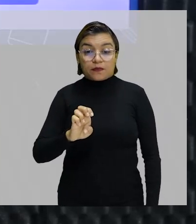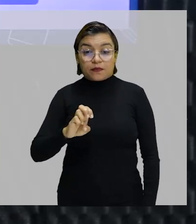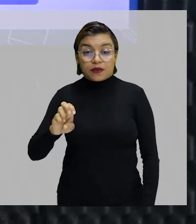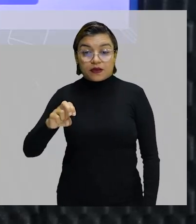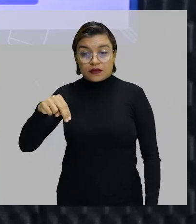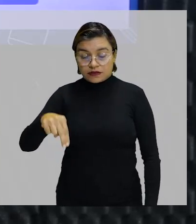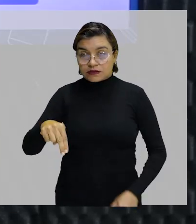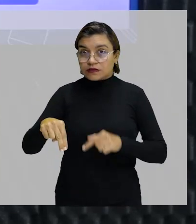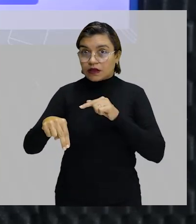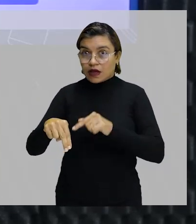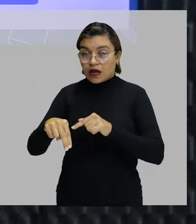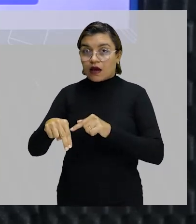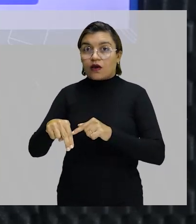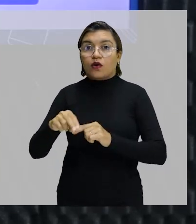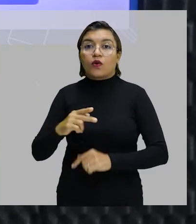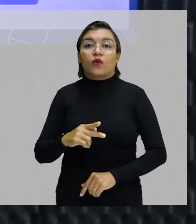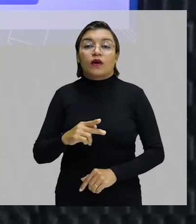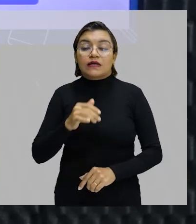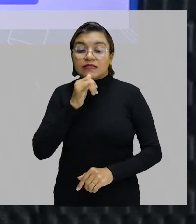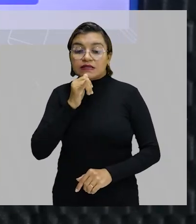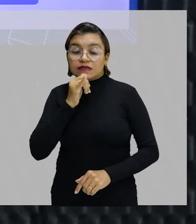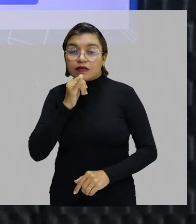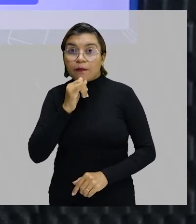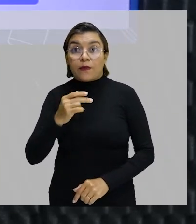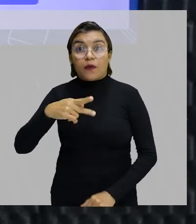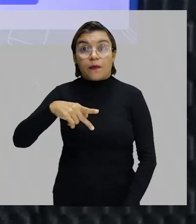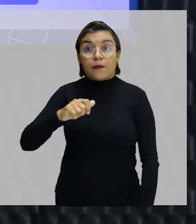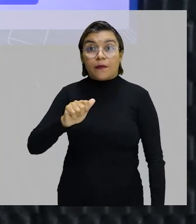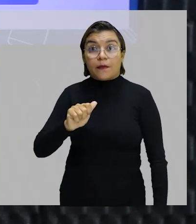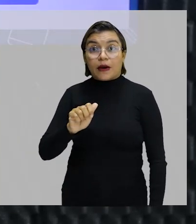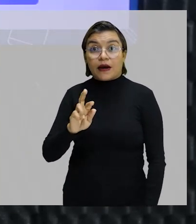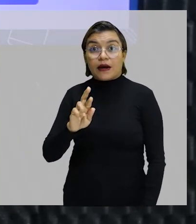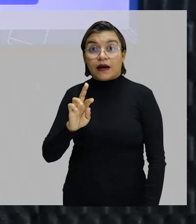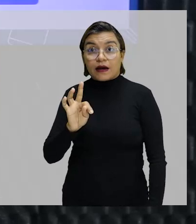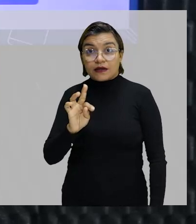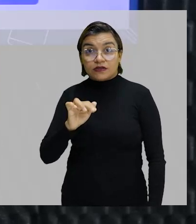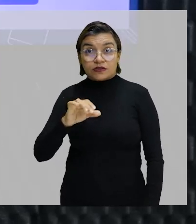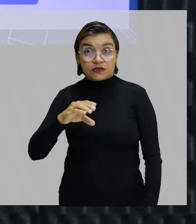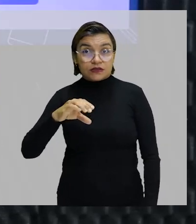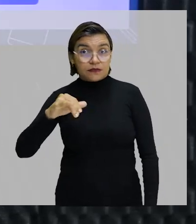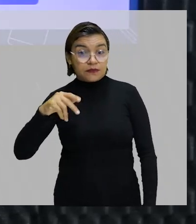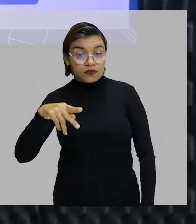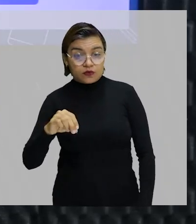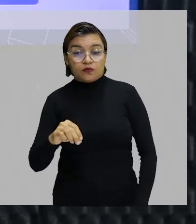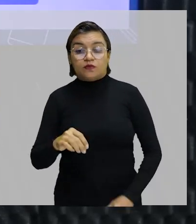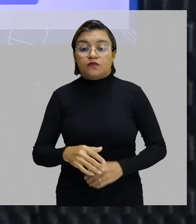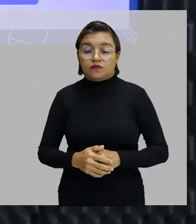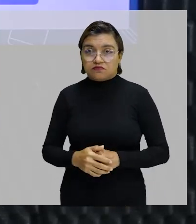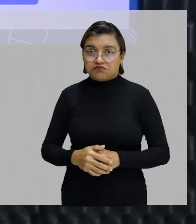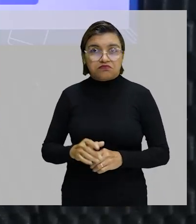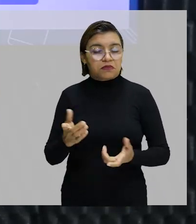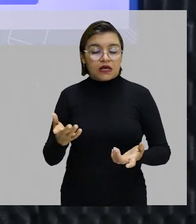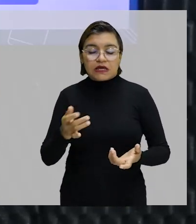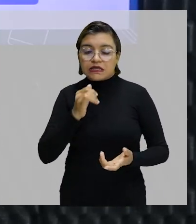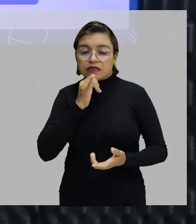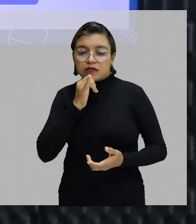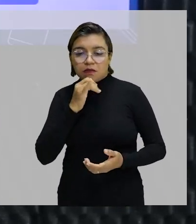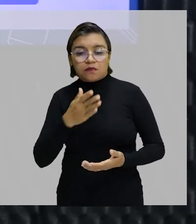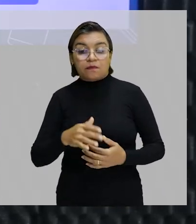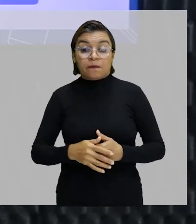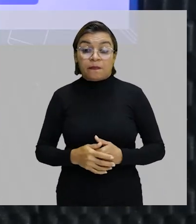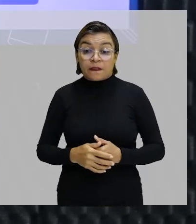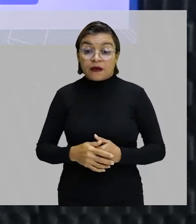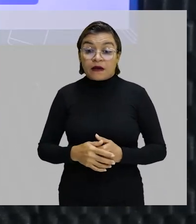é o particípio do verbo to be, sempre conjugado dessa forma, independente da pessoa. E